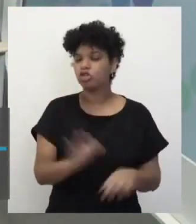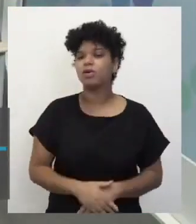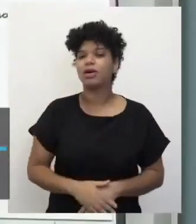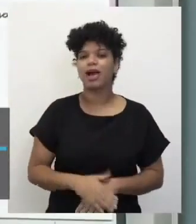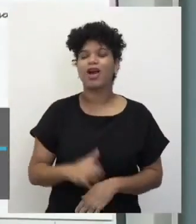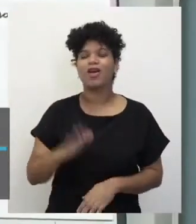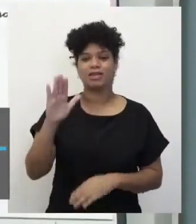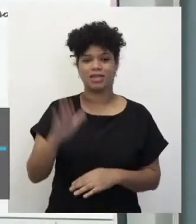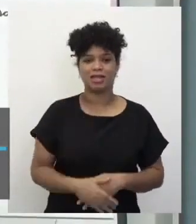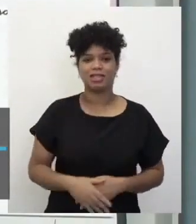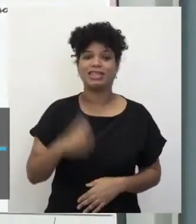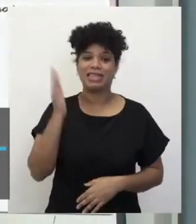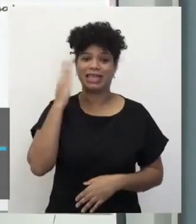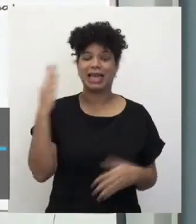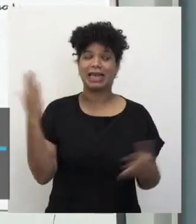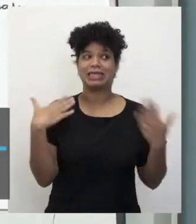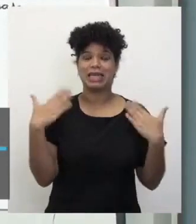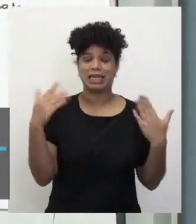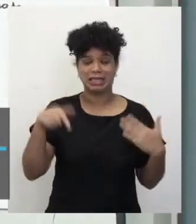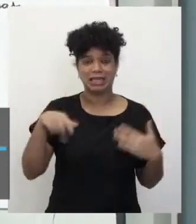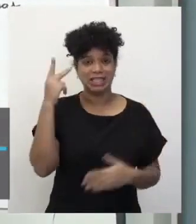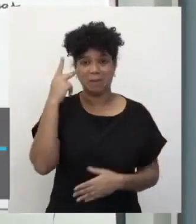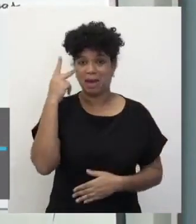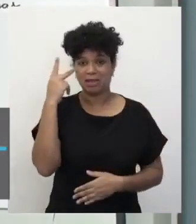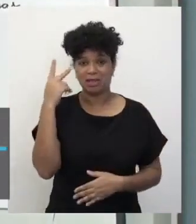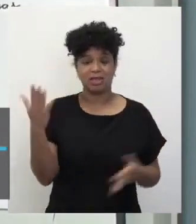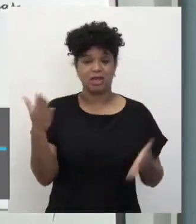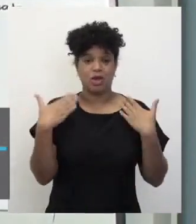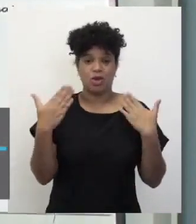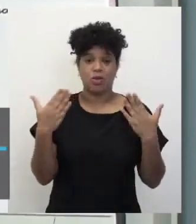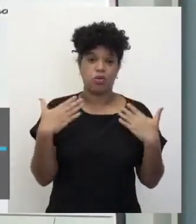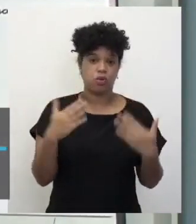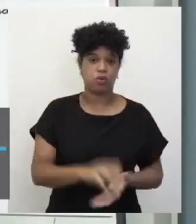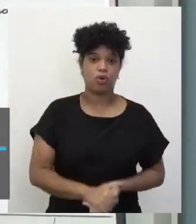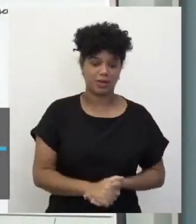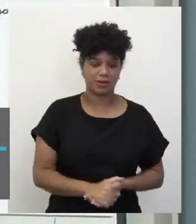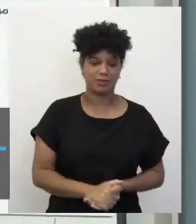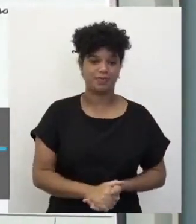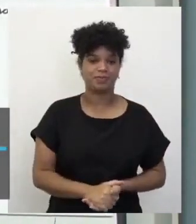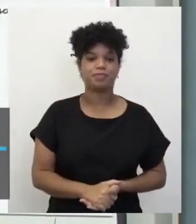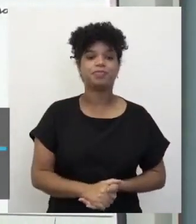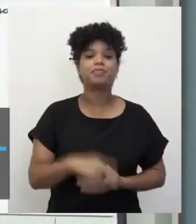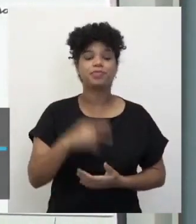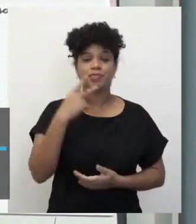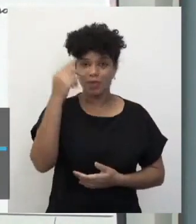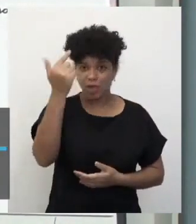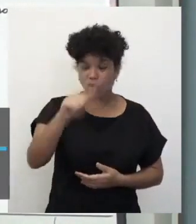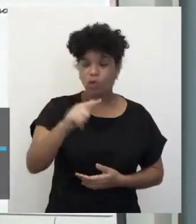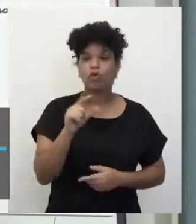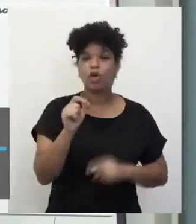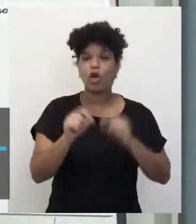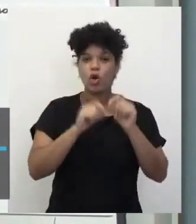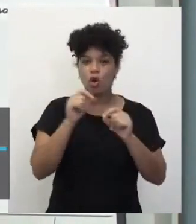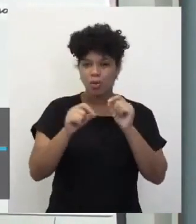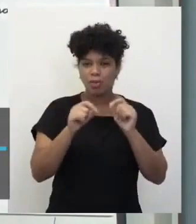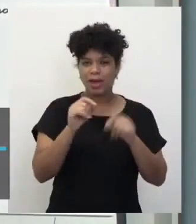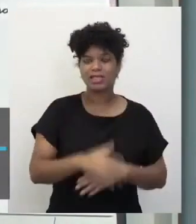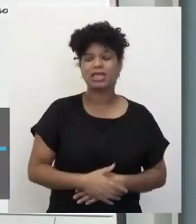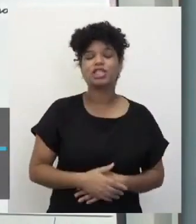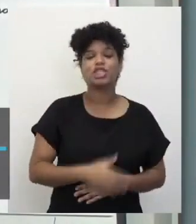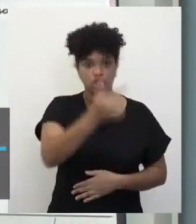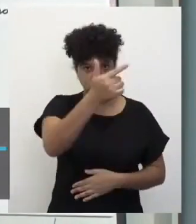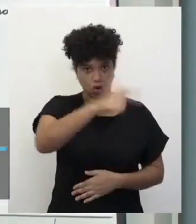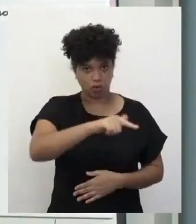Sim. Quente, né? Pelo menos aqui em São Paulo está muito quente. Olha só, então vamos falar um pouquinho sobre os bens simbólicos materiais